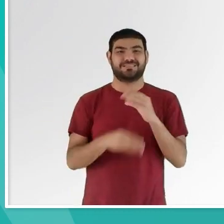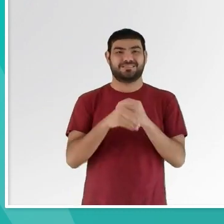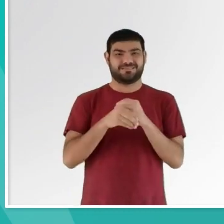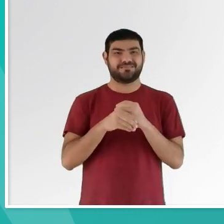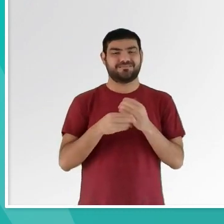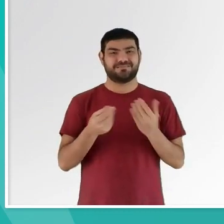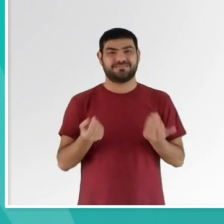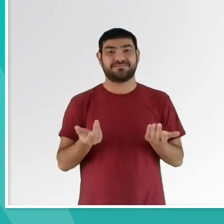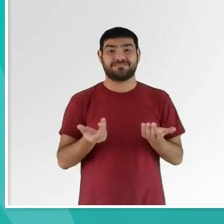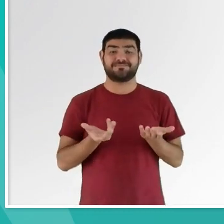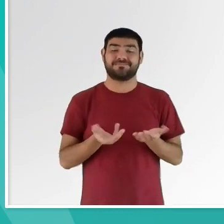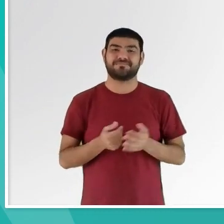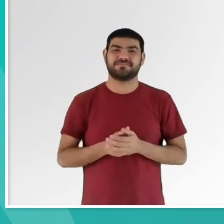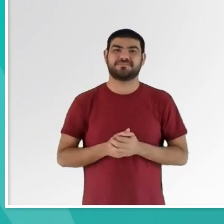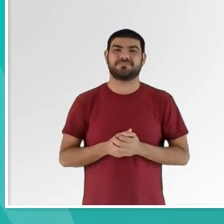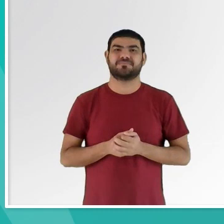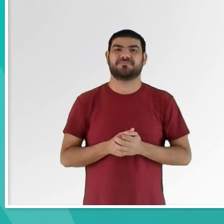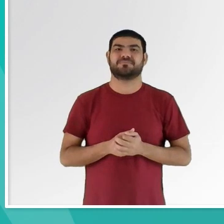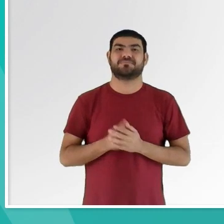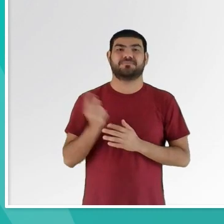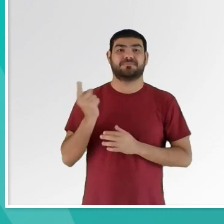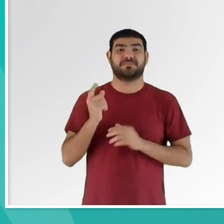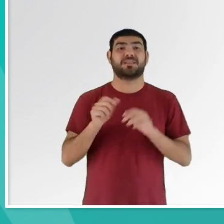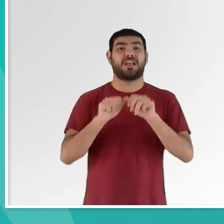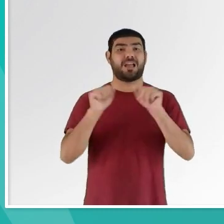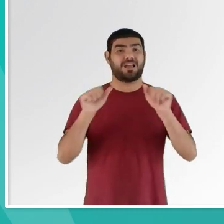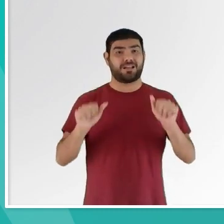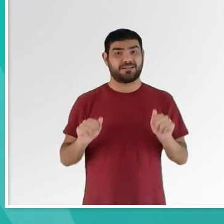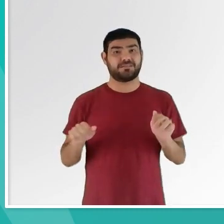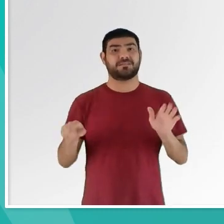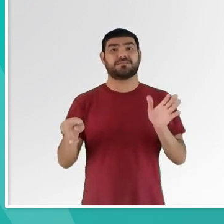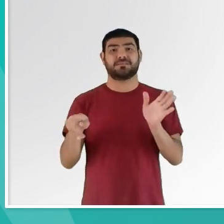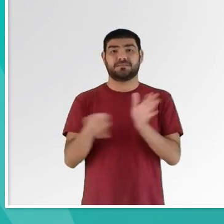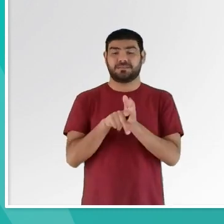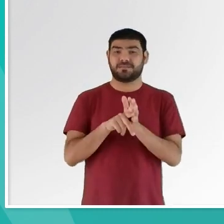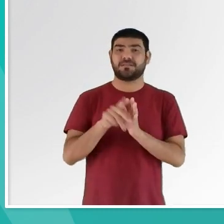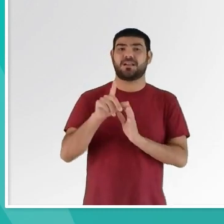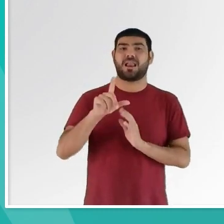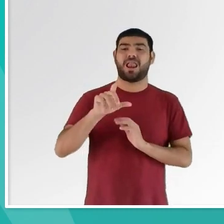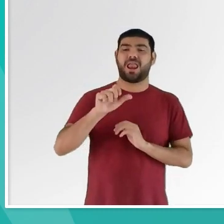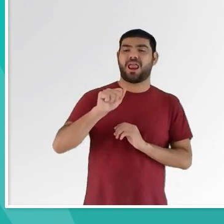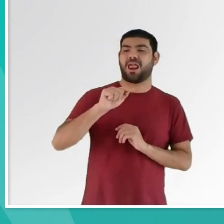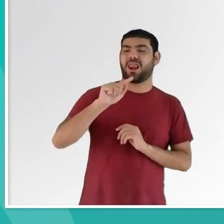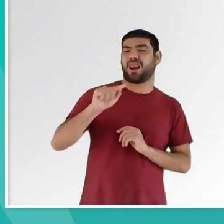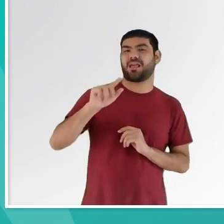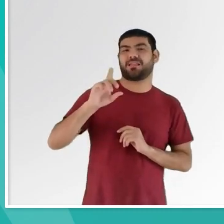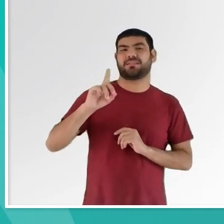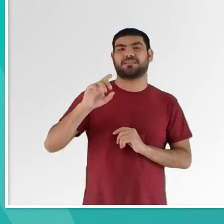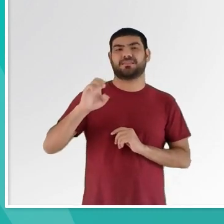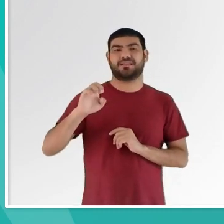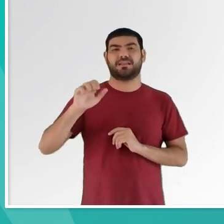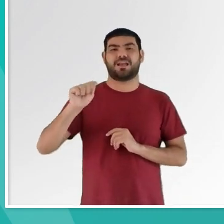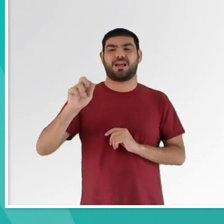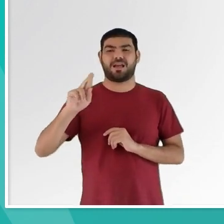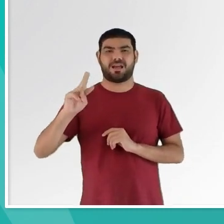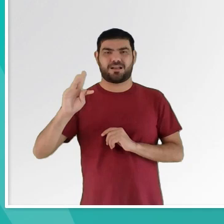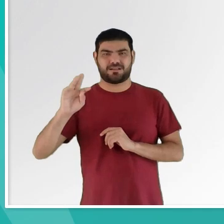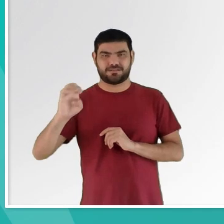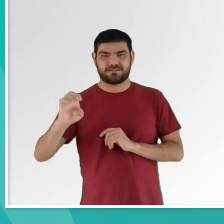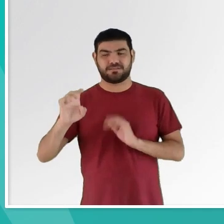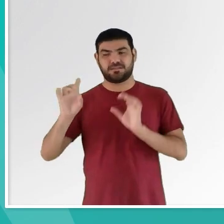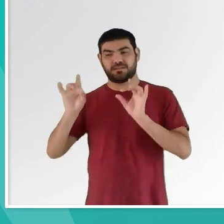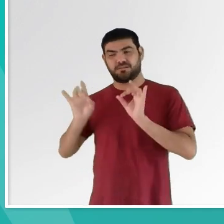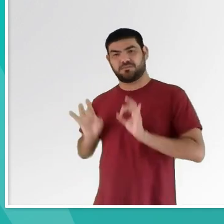Então, essa arte também é denominada de land art. E a arte que é feita através do descartes